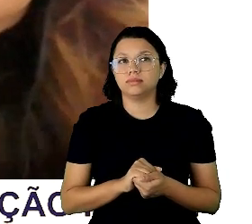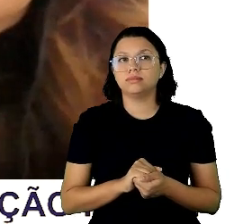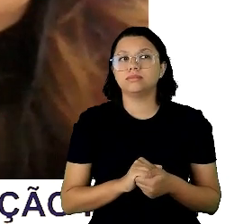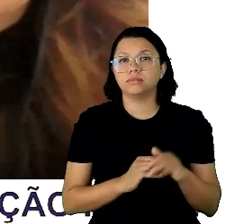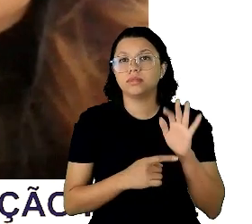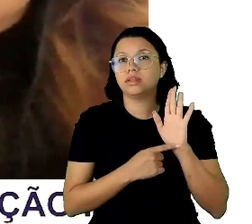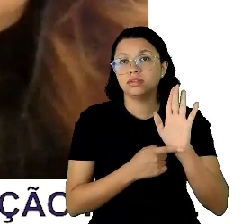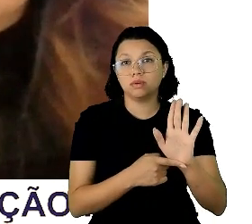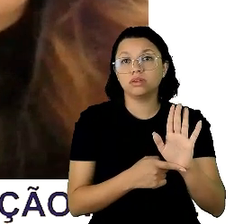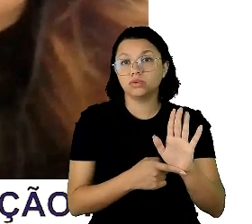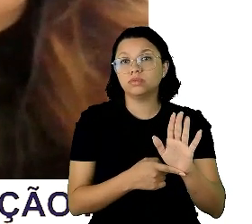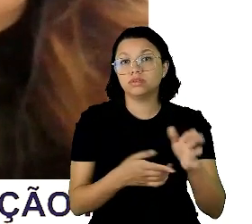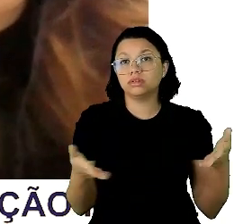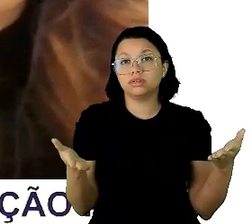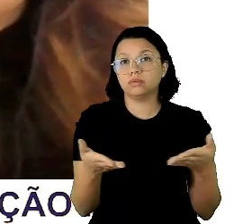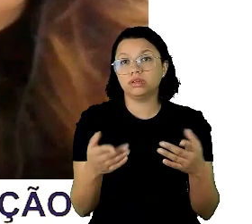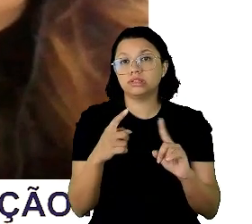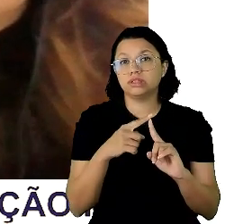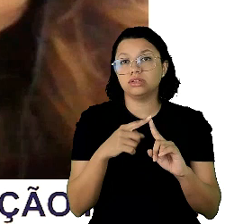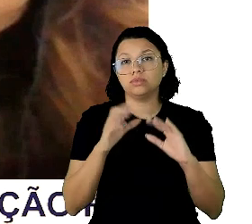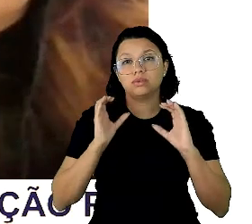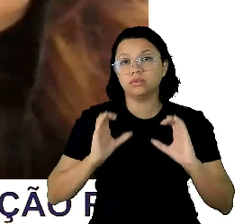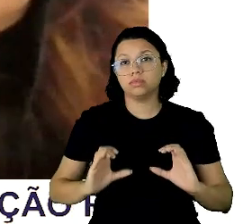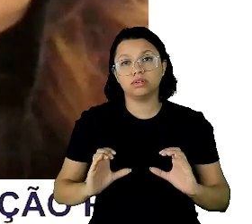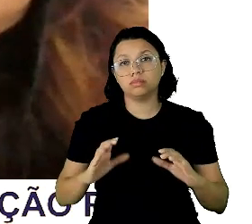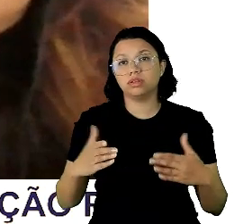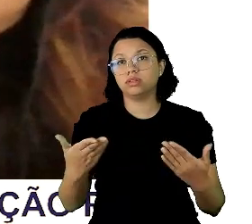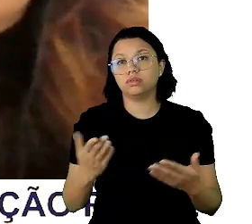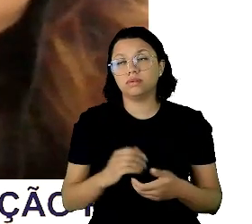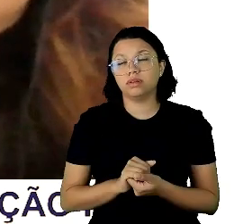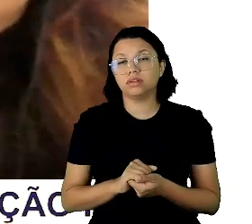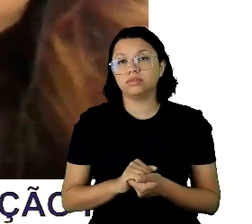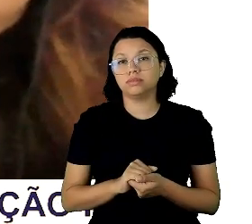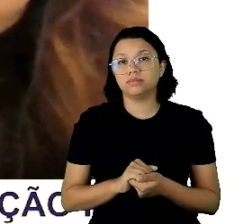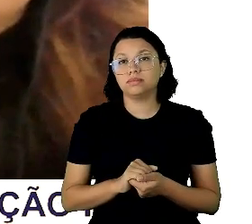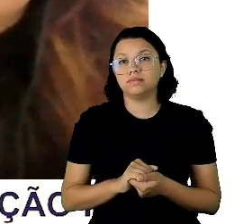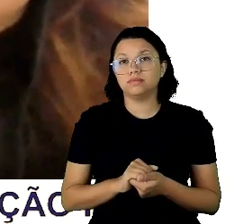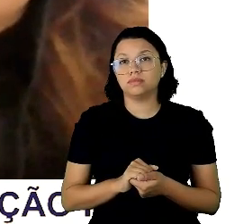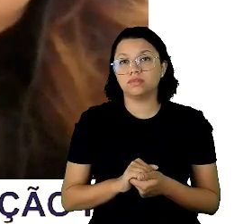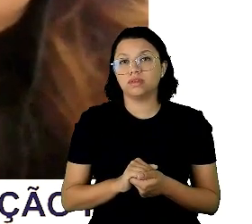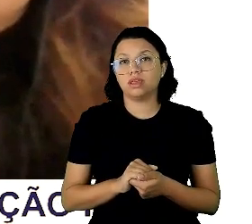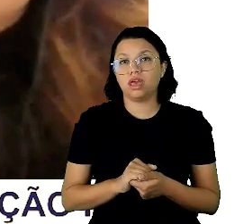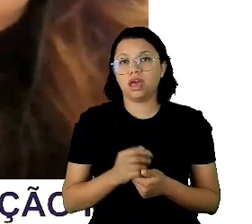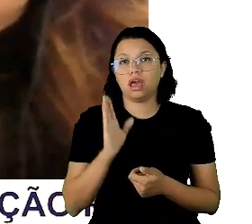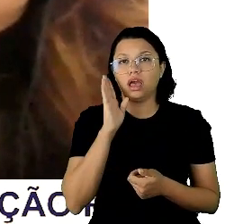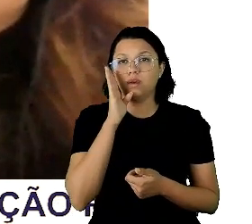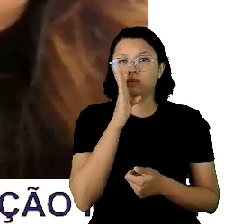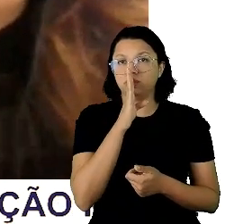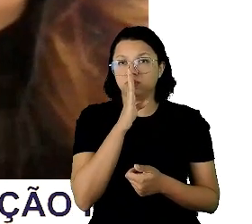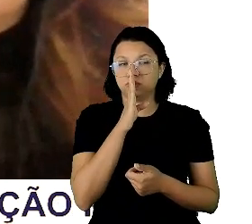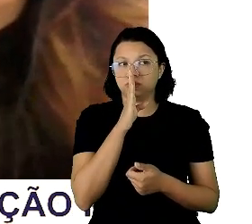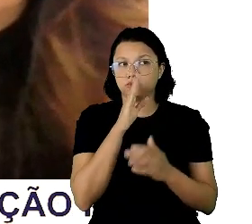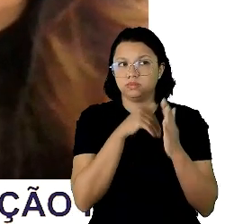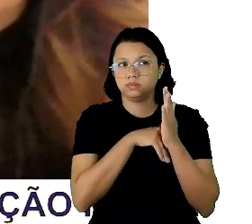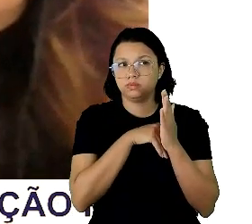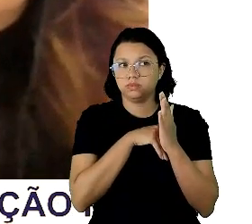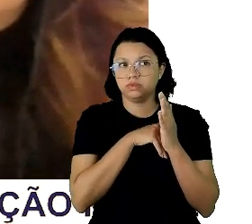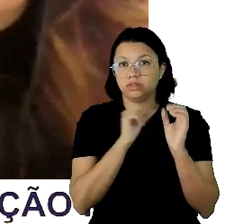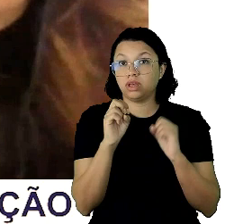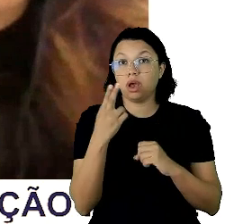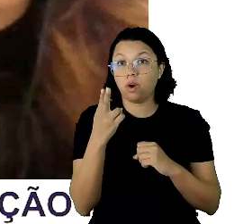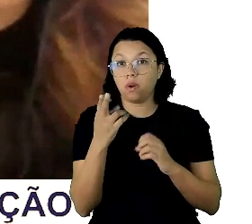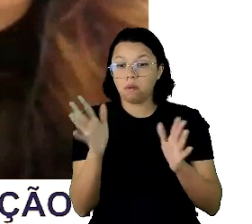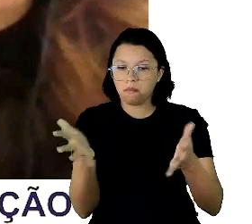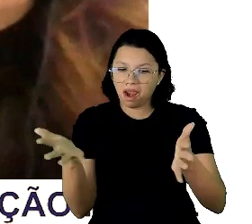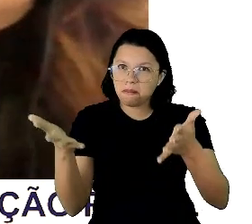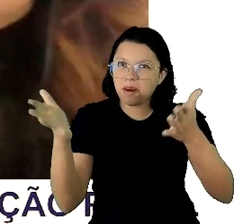auxiliando nessa conduta quando eles se omitem ou eles até estimulam. O que você